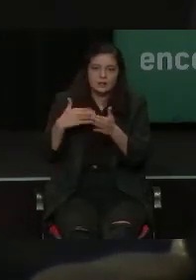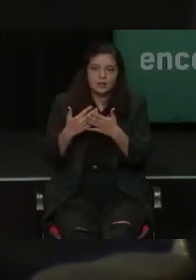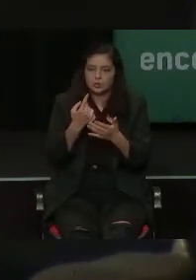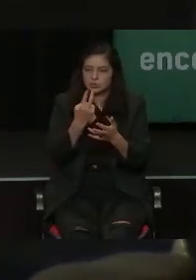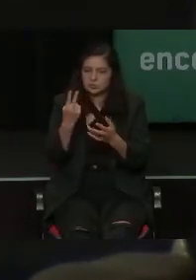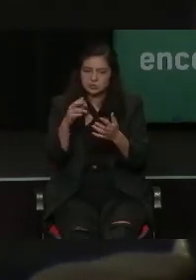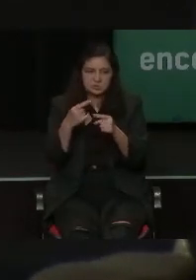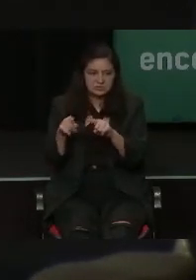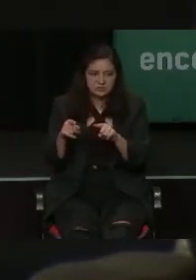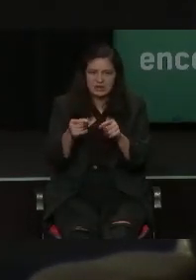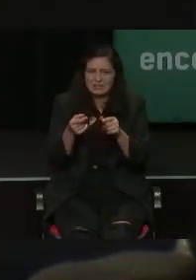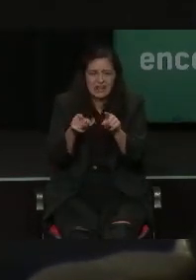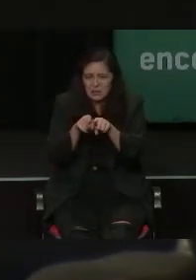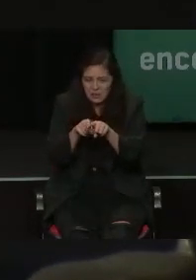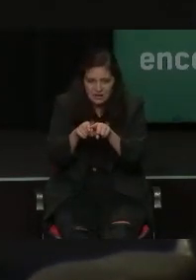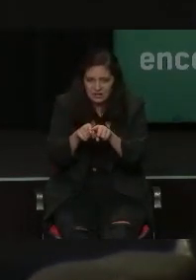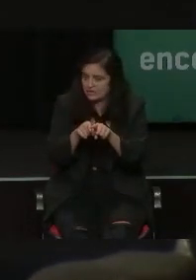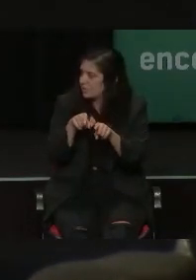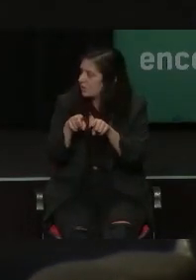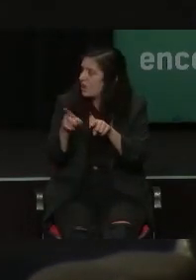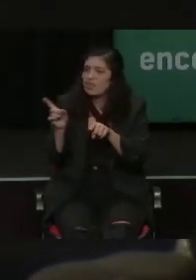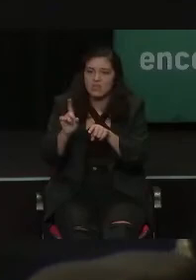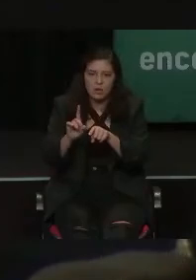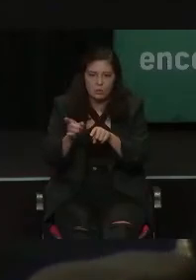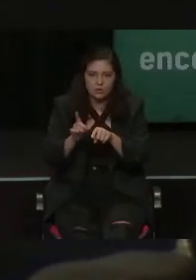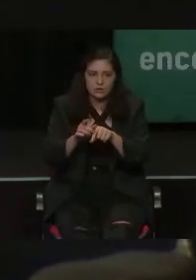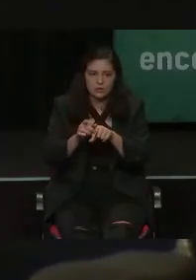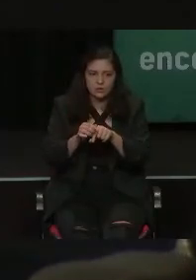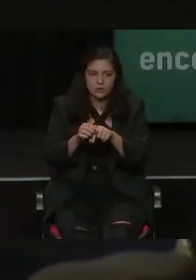2 de diferença. São iguaizinhas as bactérias. Então, conte-me.